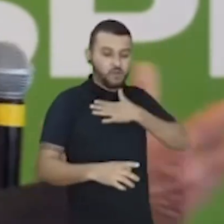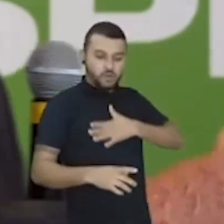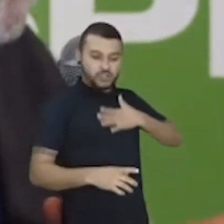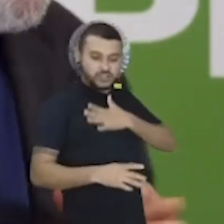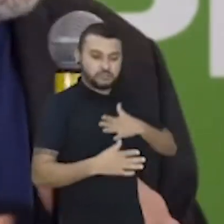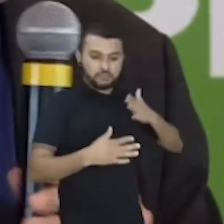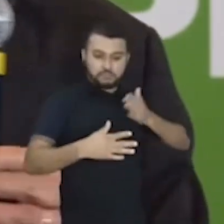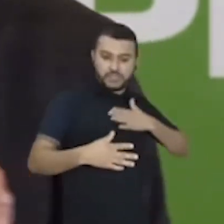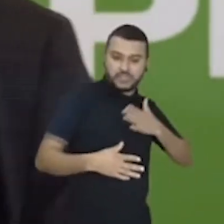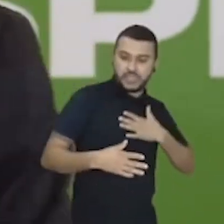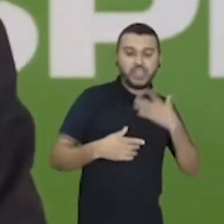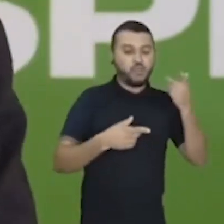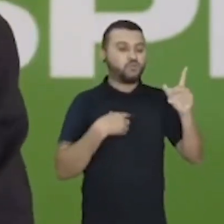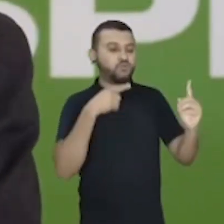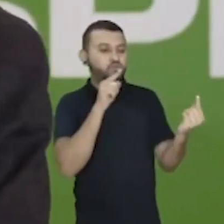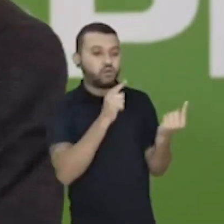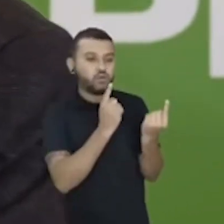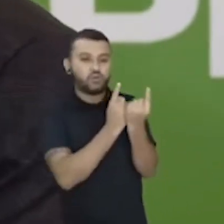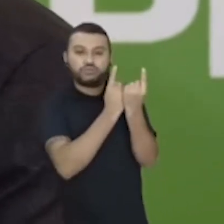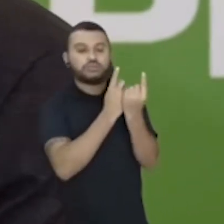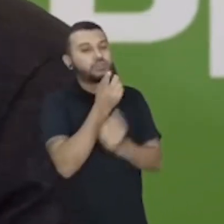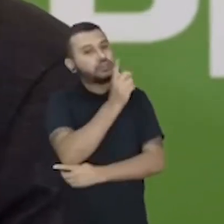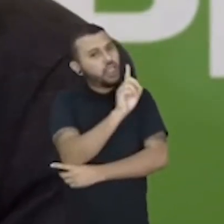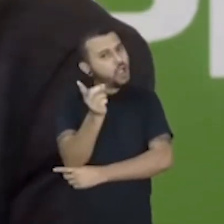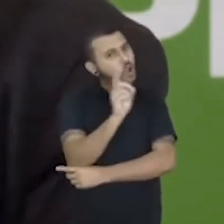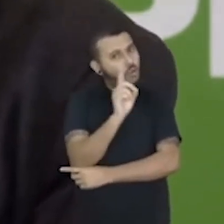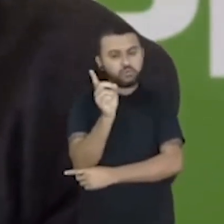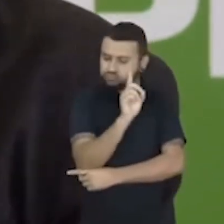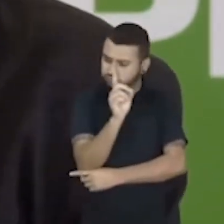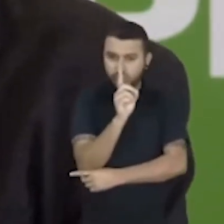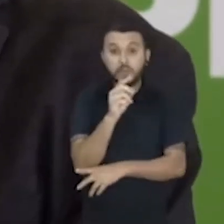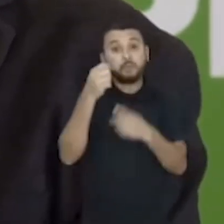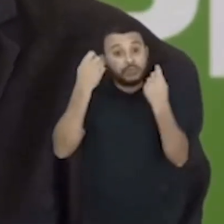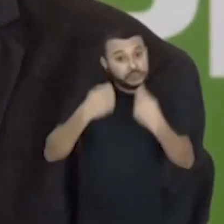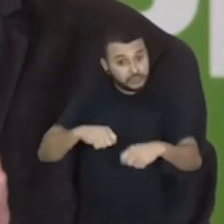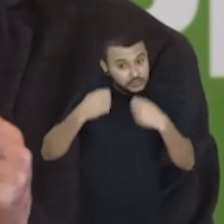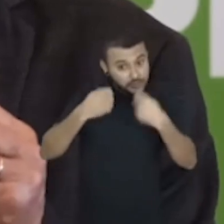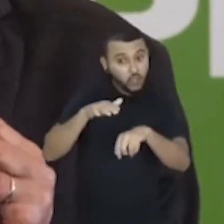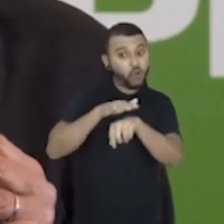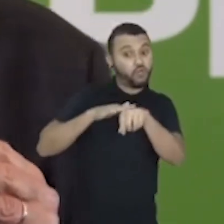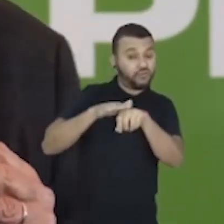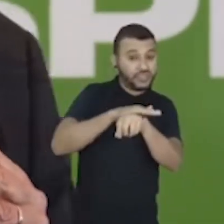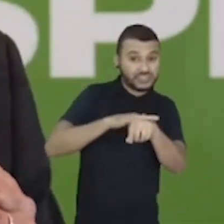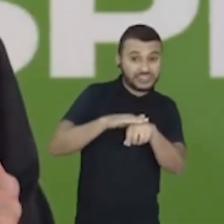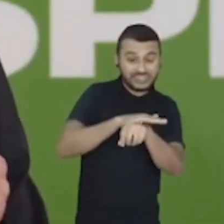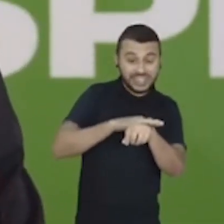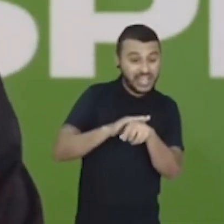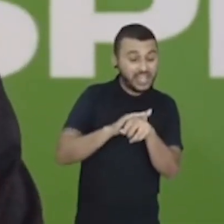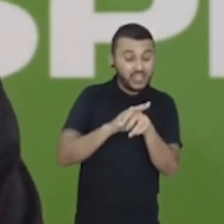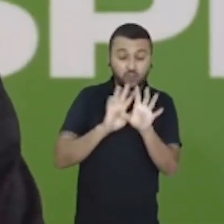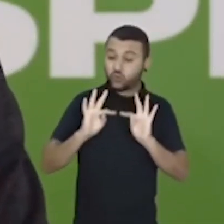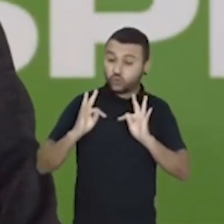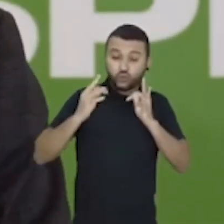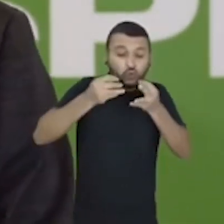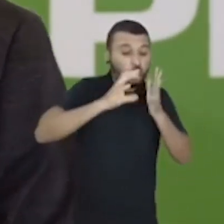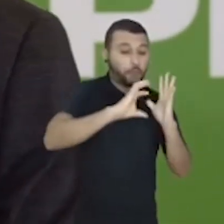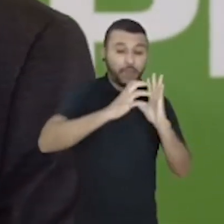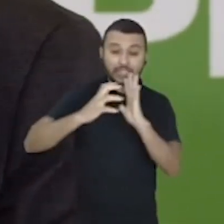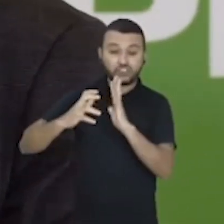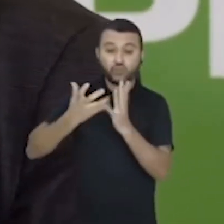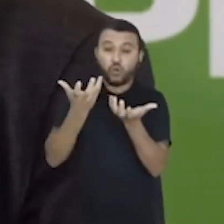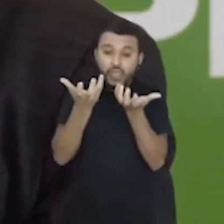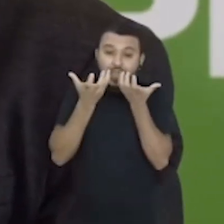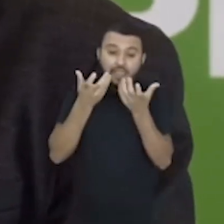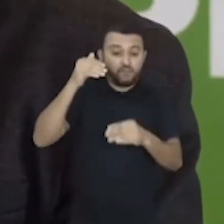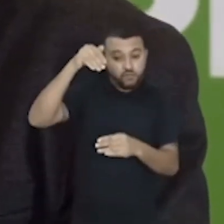fora eu sei que me adora não agora nós vamos conversar com todas as forças políticas que tem o voto que tem